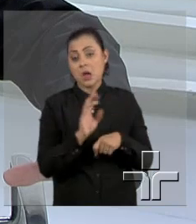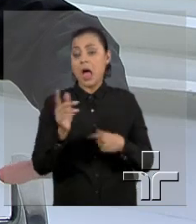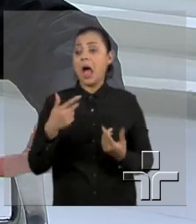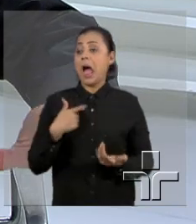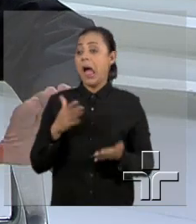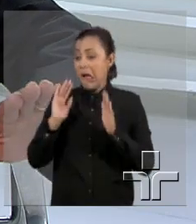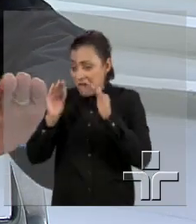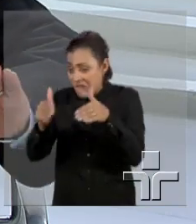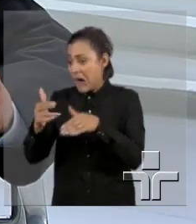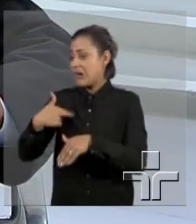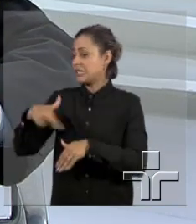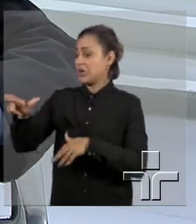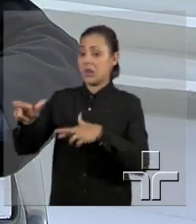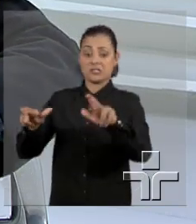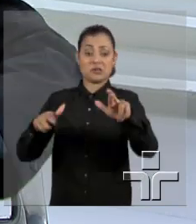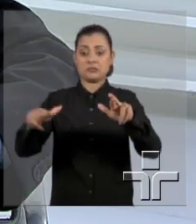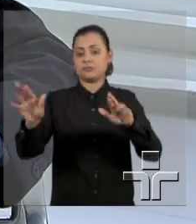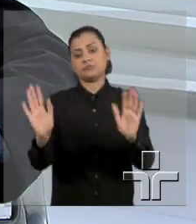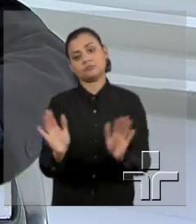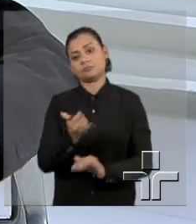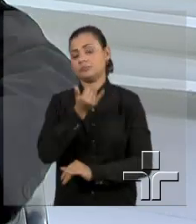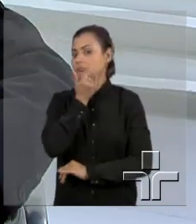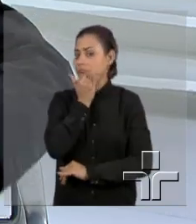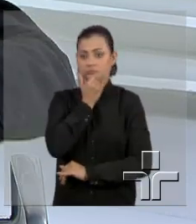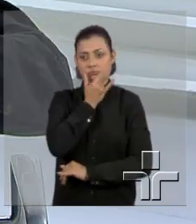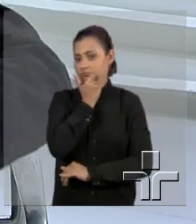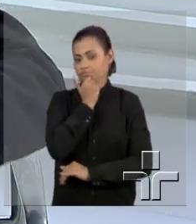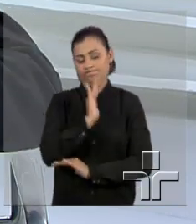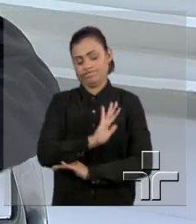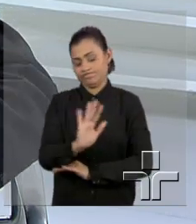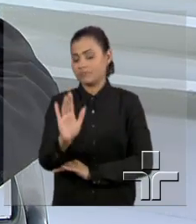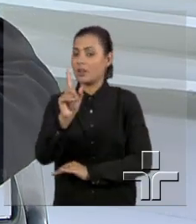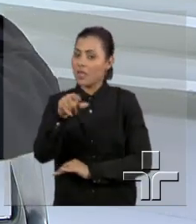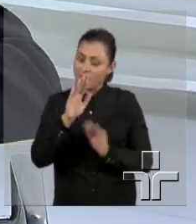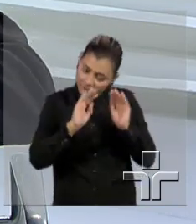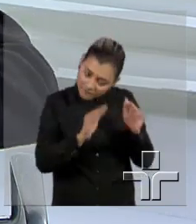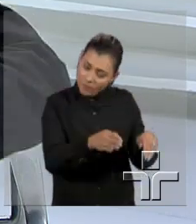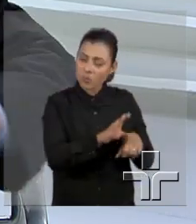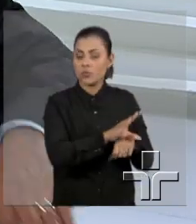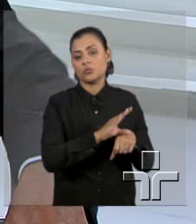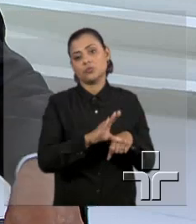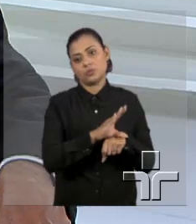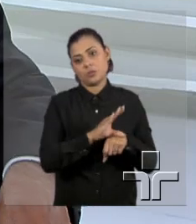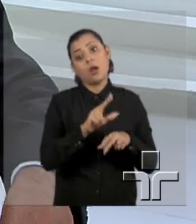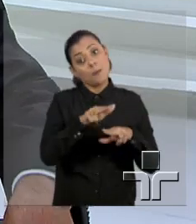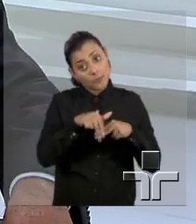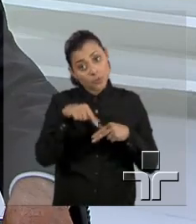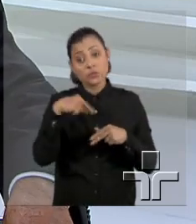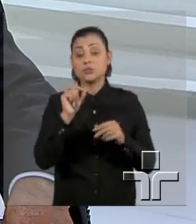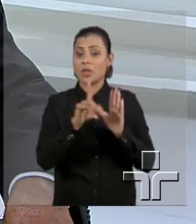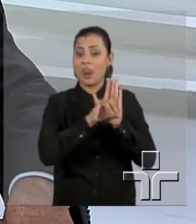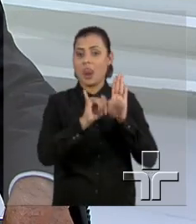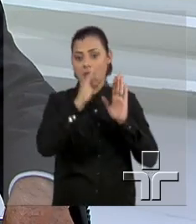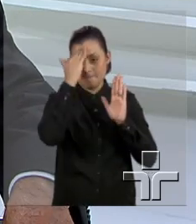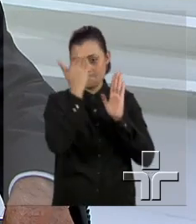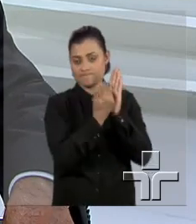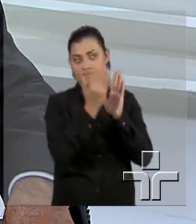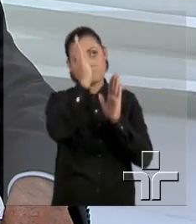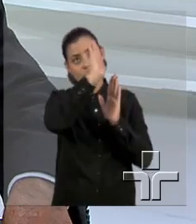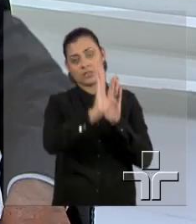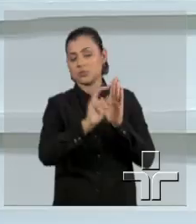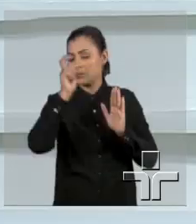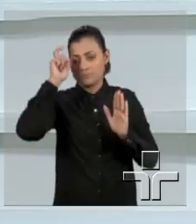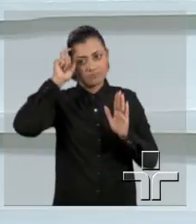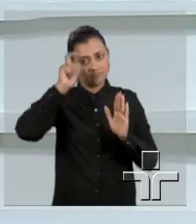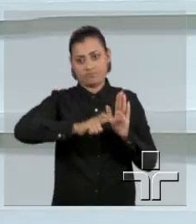evangelho, mas que seja versada a pessoa na Constituição e, a partir daí, nas leis do país. Isso é o que